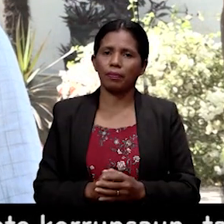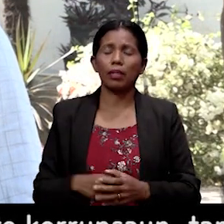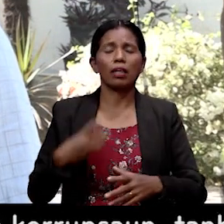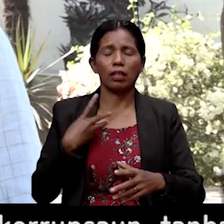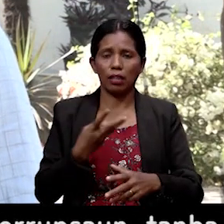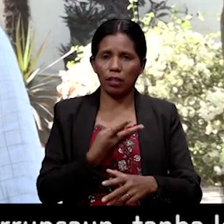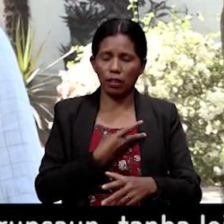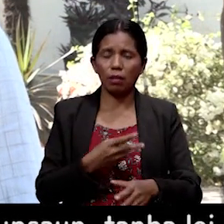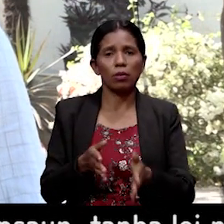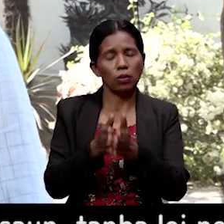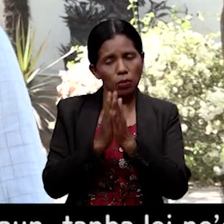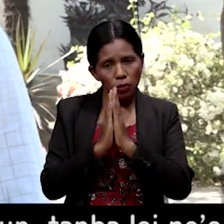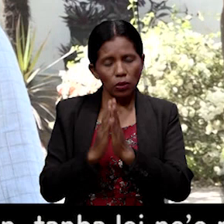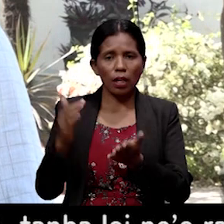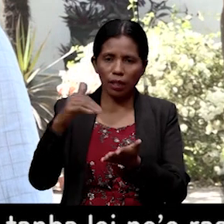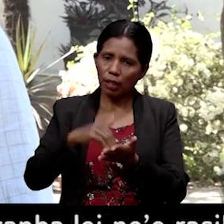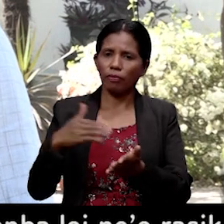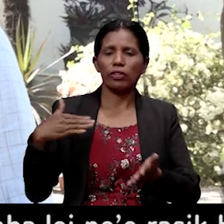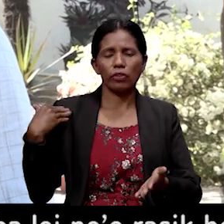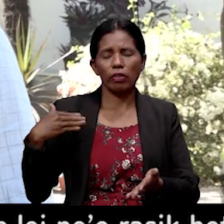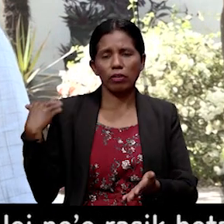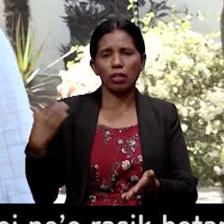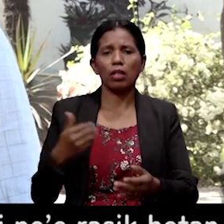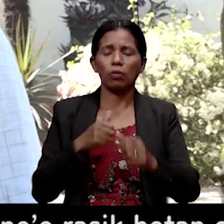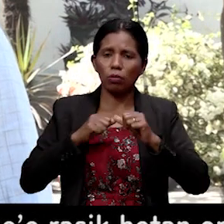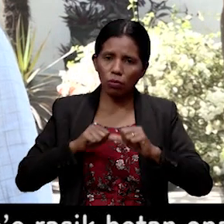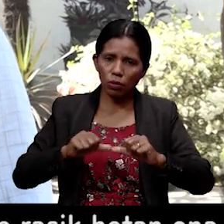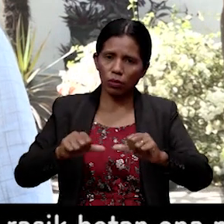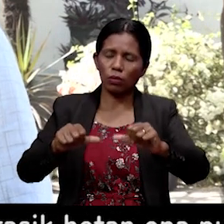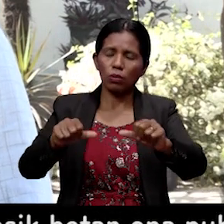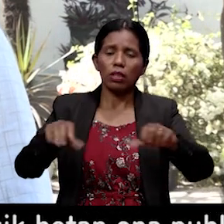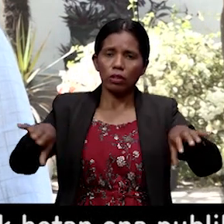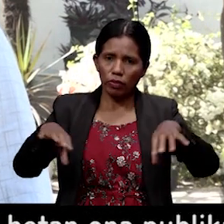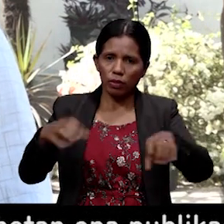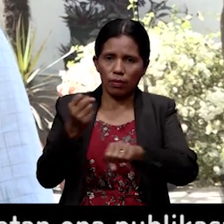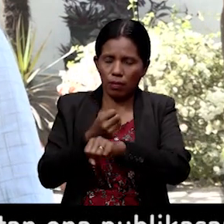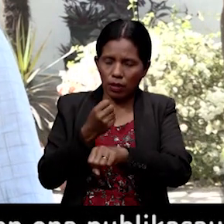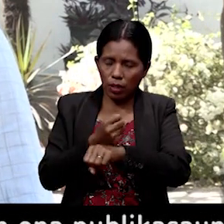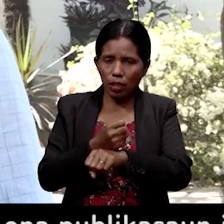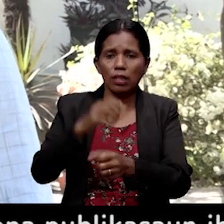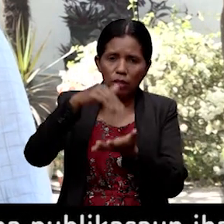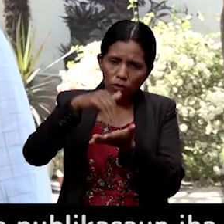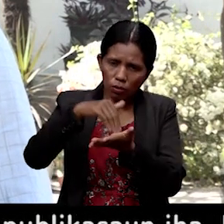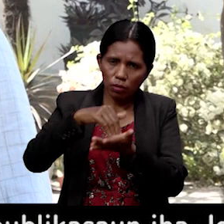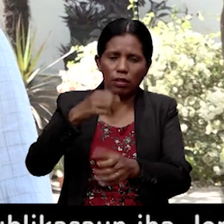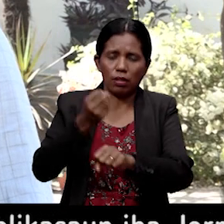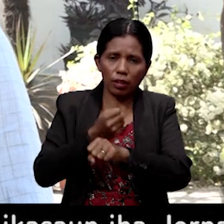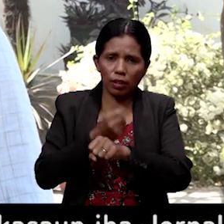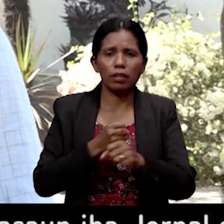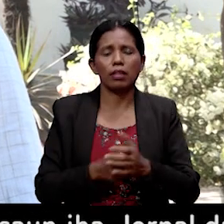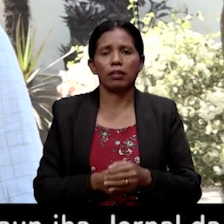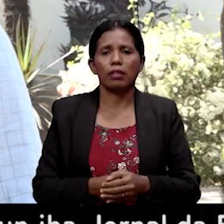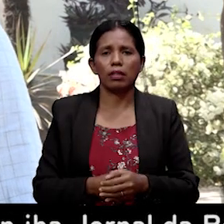Itamos, husu fale, ba funsa asira, a tu continua, serviço makaas, estuda makaas, para